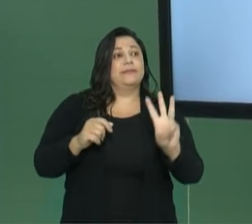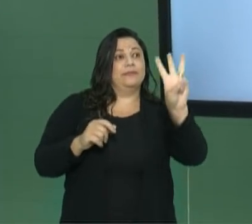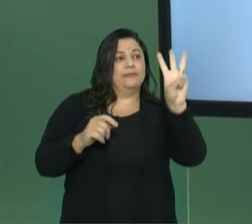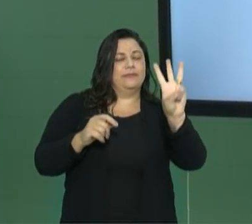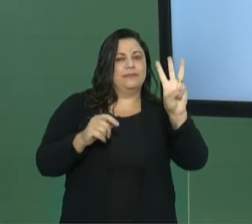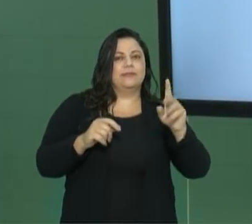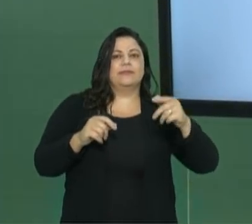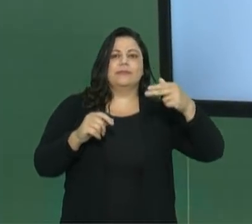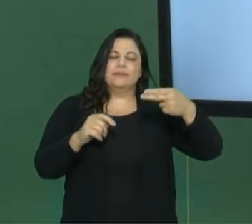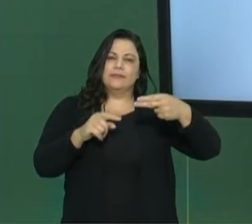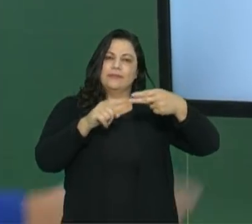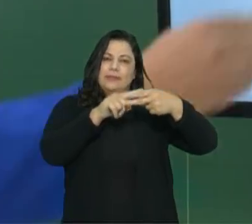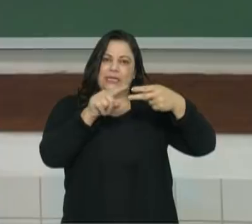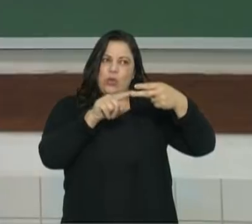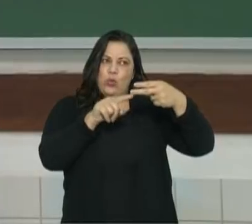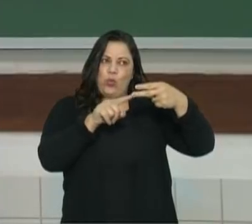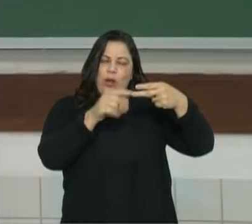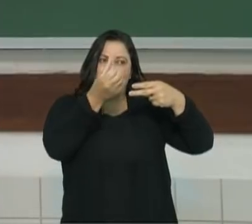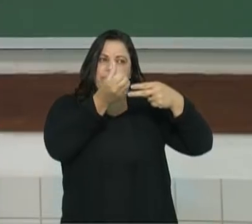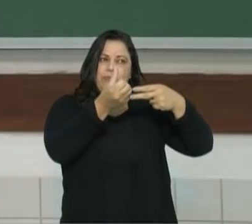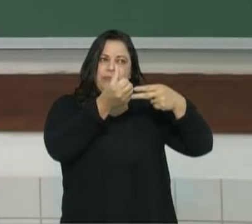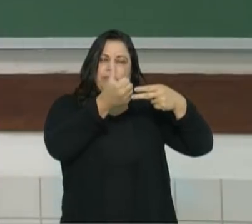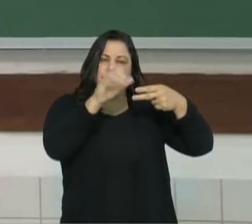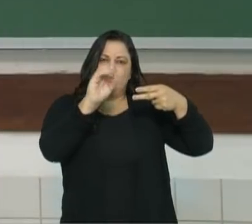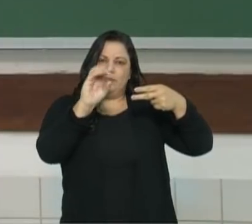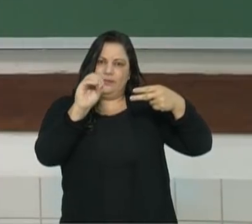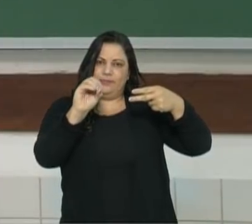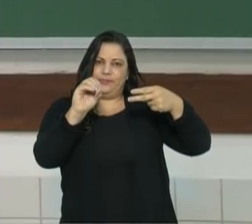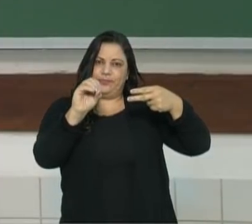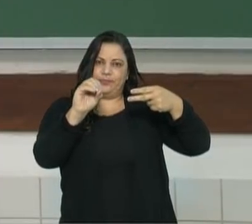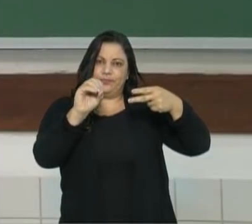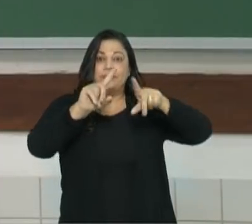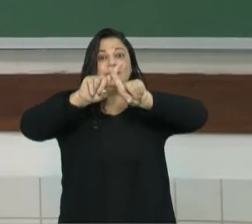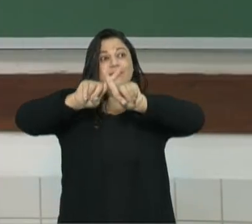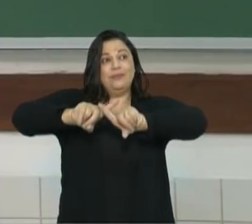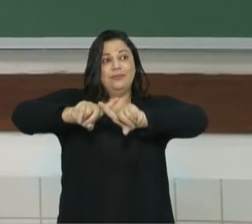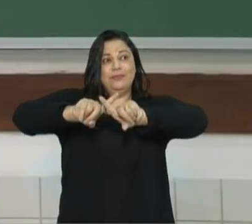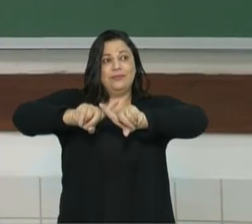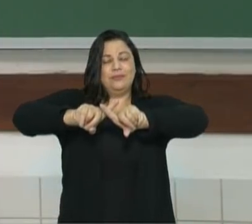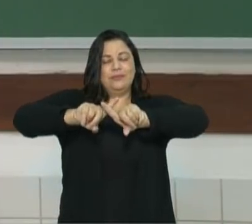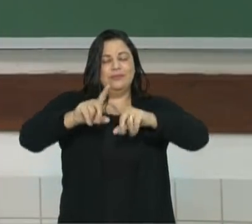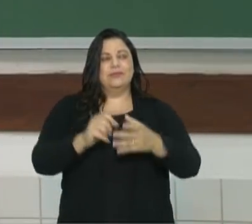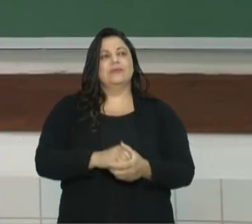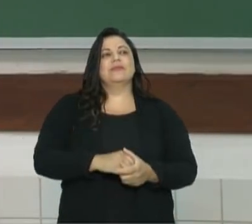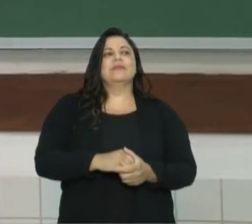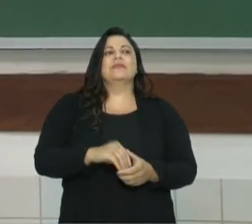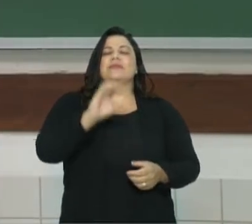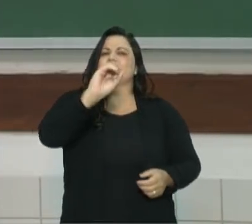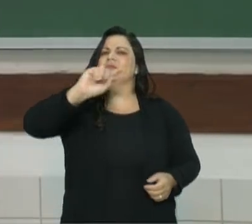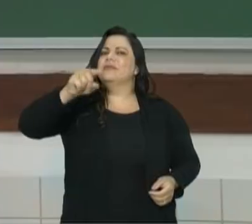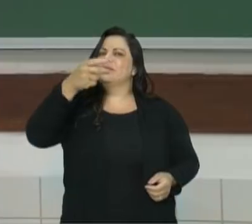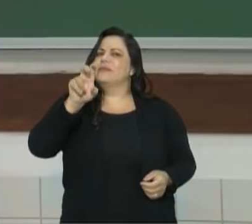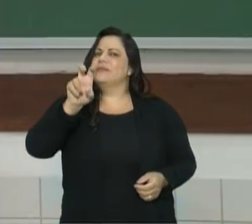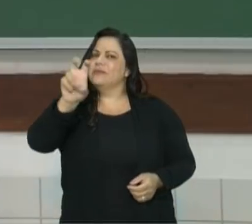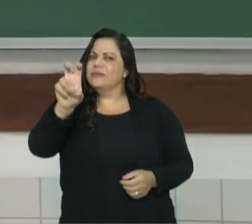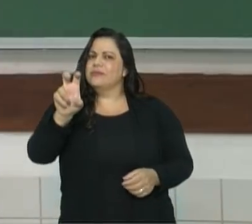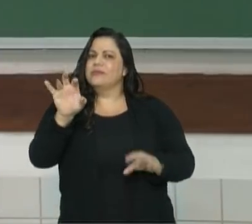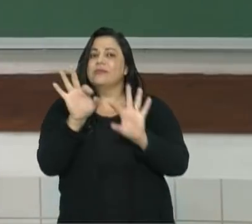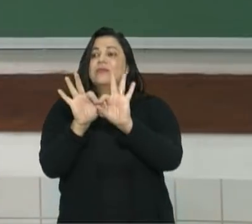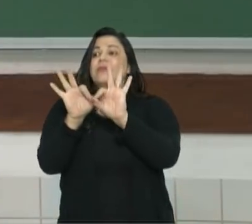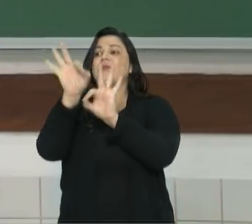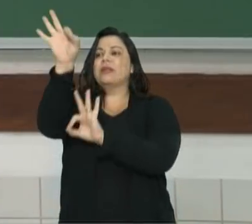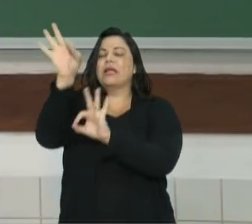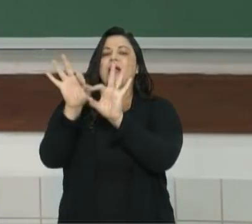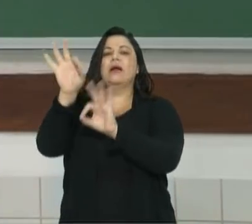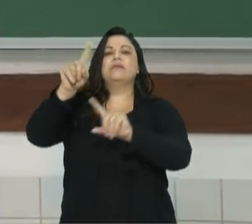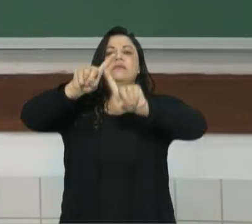vezes o cosseno de 60, 0,5, vezes a distância que nós vamos ter aqui, que no